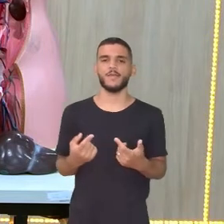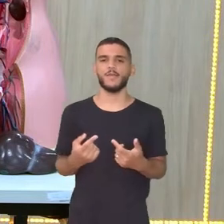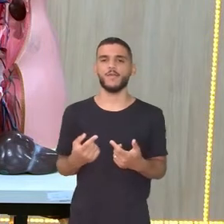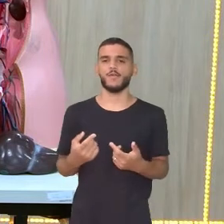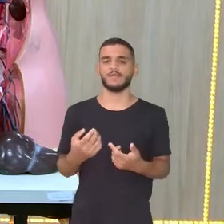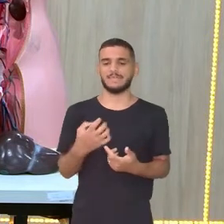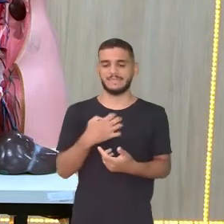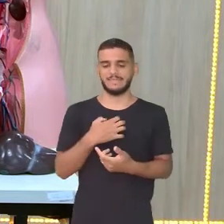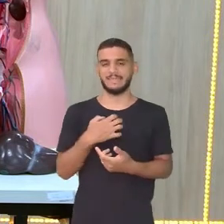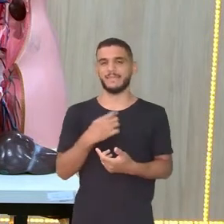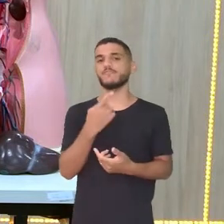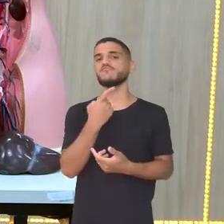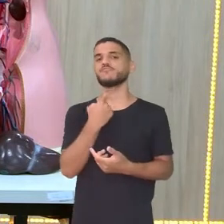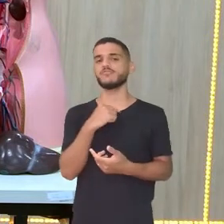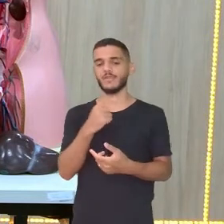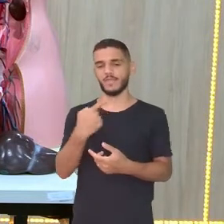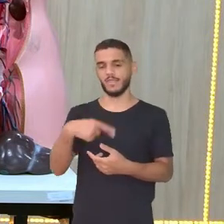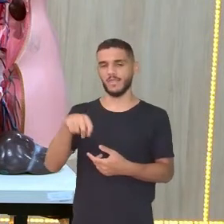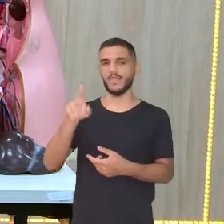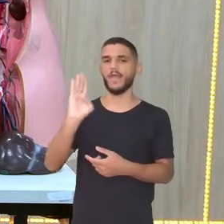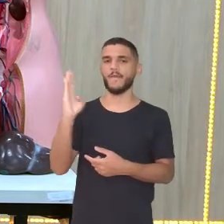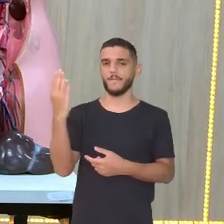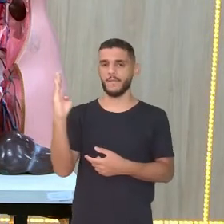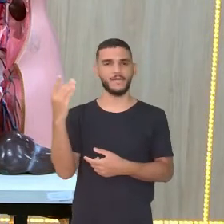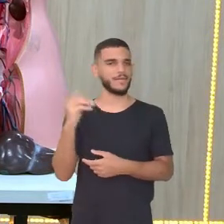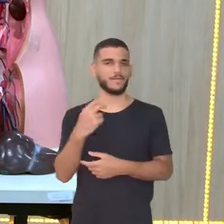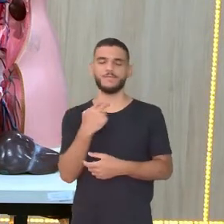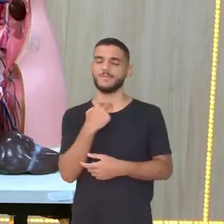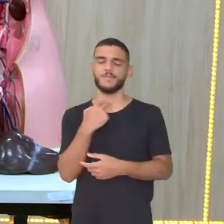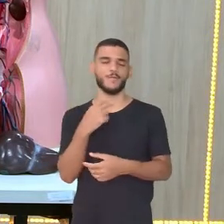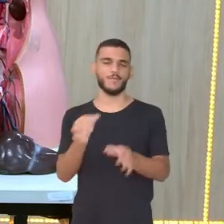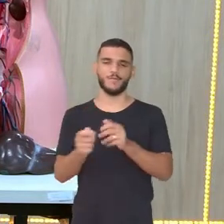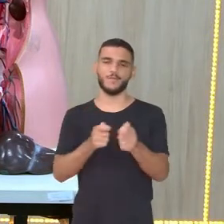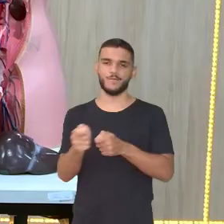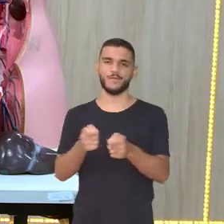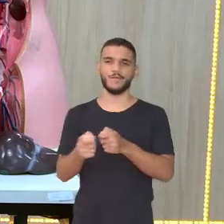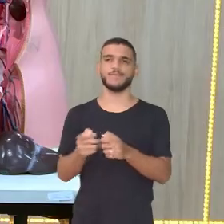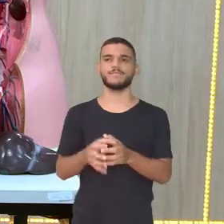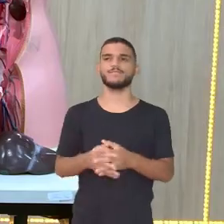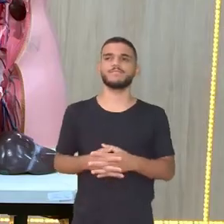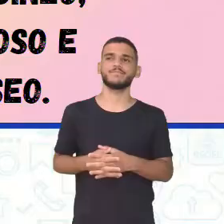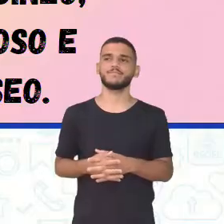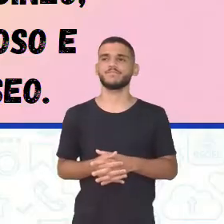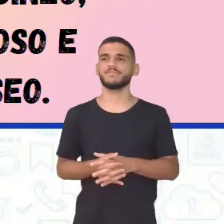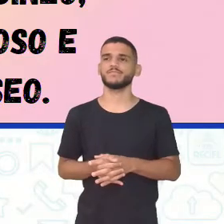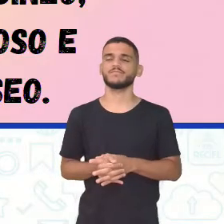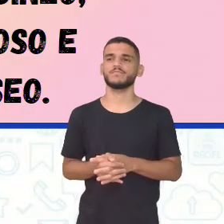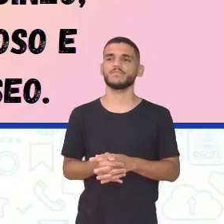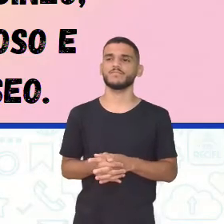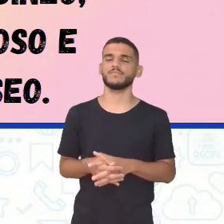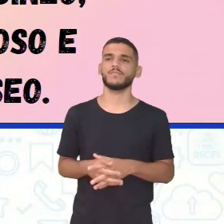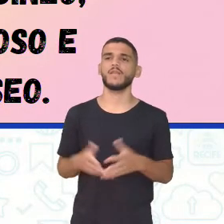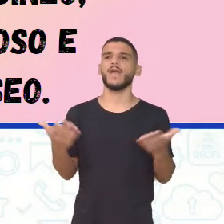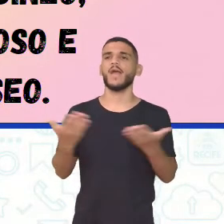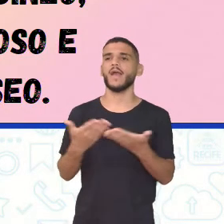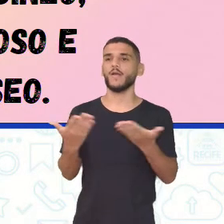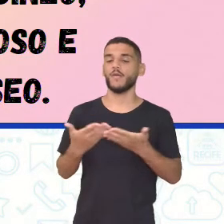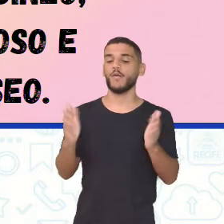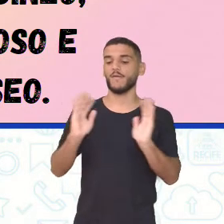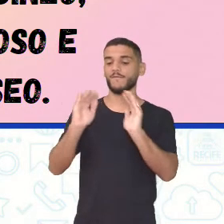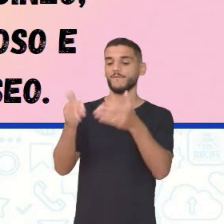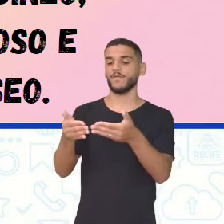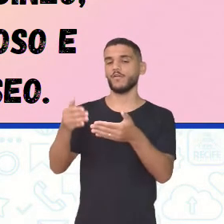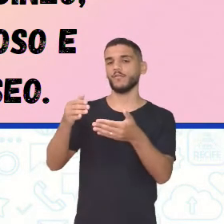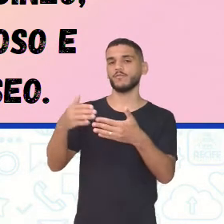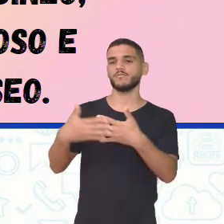abastecer, aí é questão involuntária. Mas o que nós temos mais? Nós vamos agora falar da questão do tecido conjuntivo.